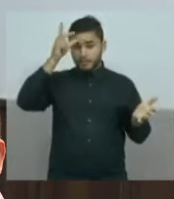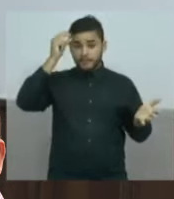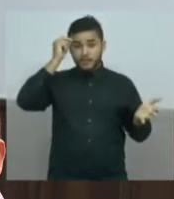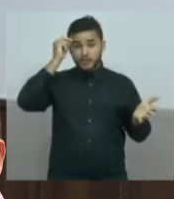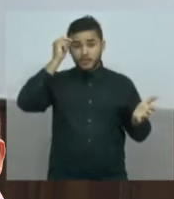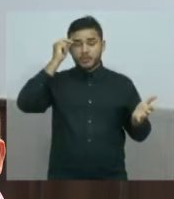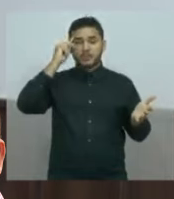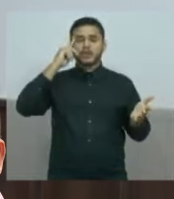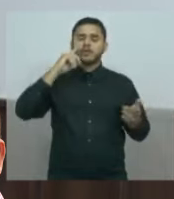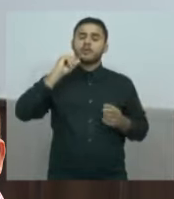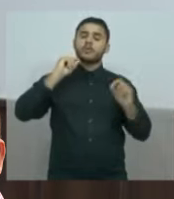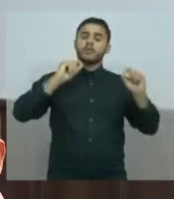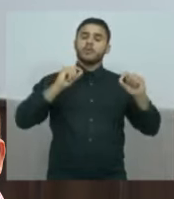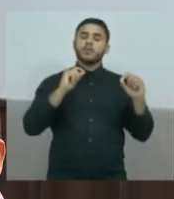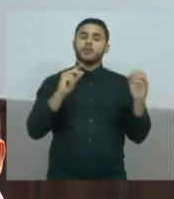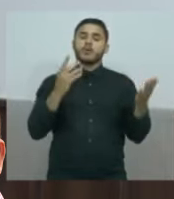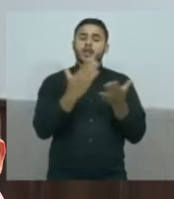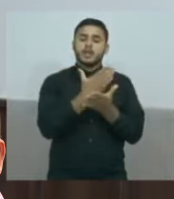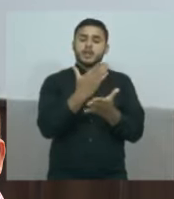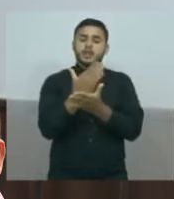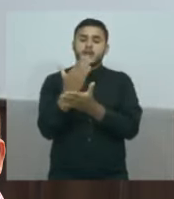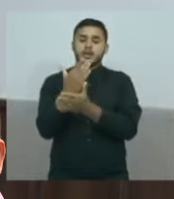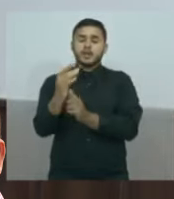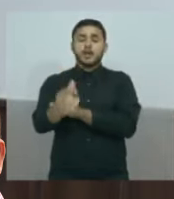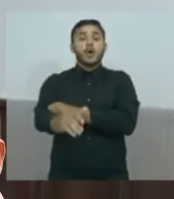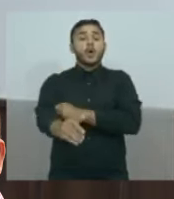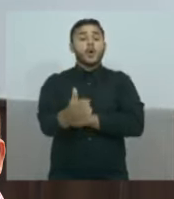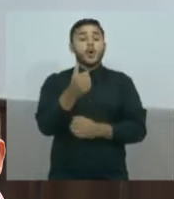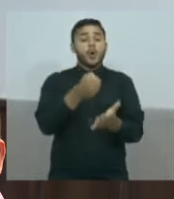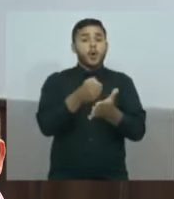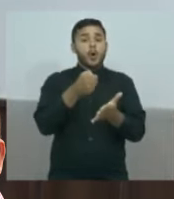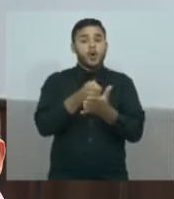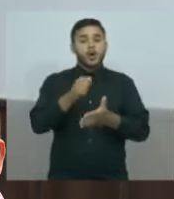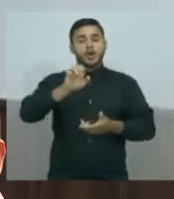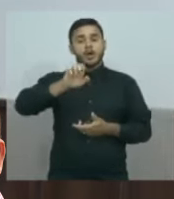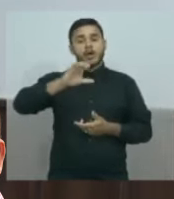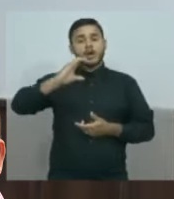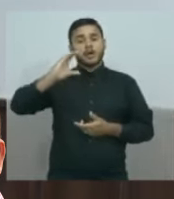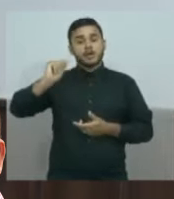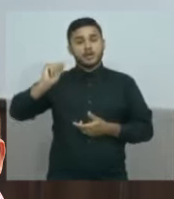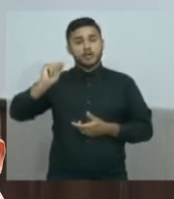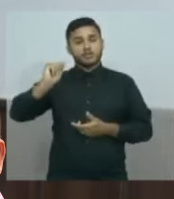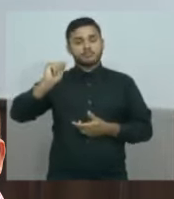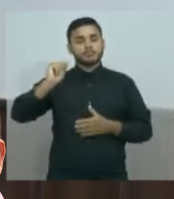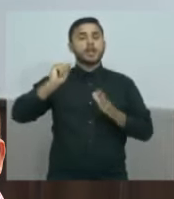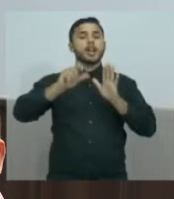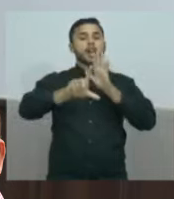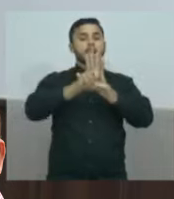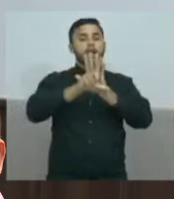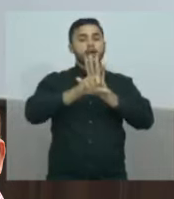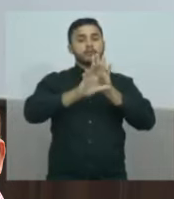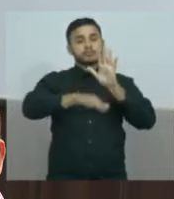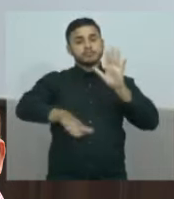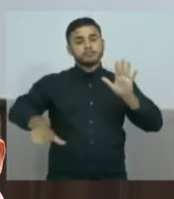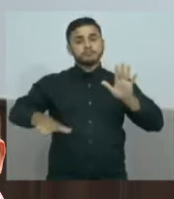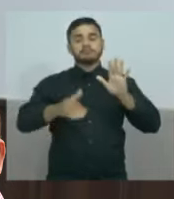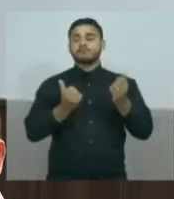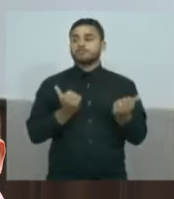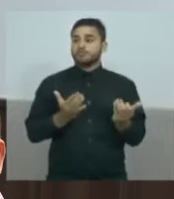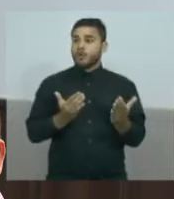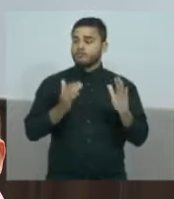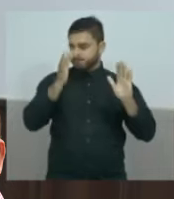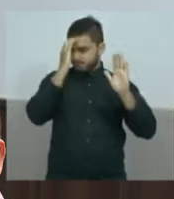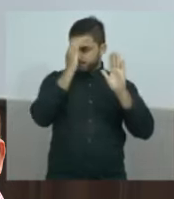citou que estava cumprindo o Estatuto da Infância e do Adolescente, o ECA, porque ele,